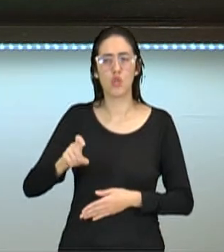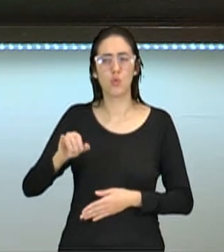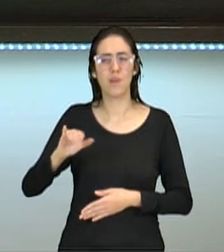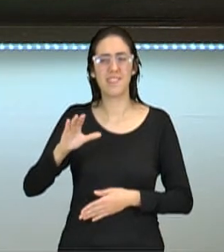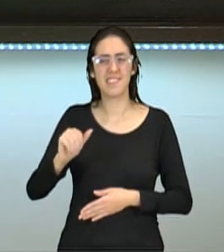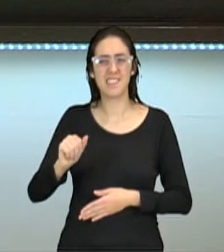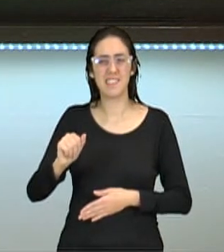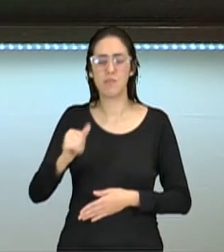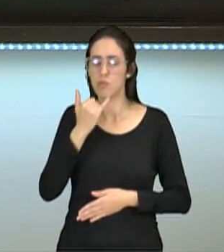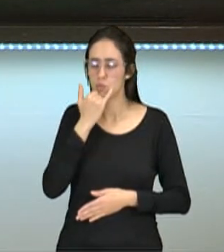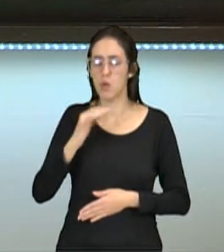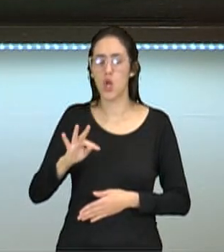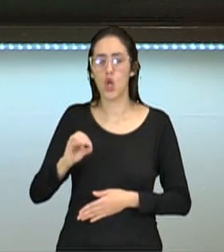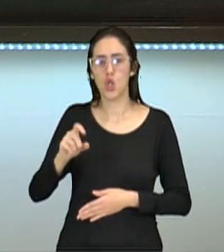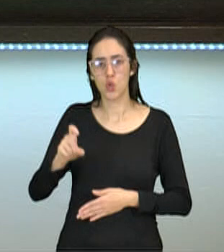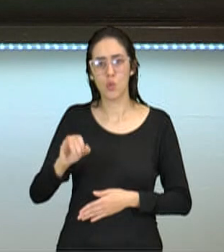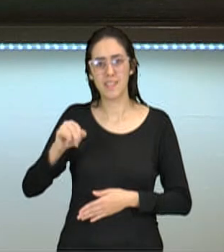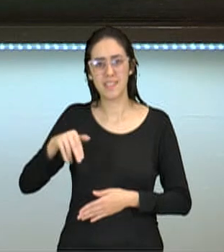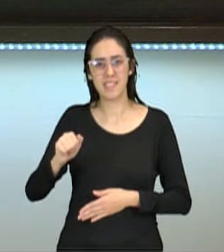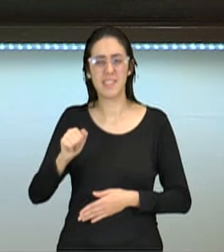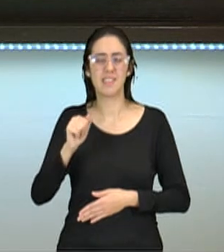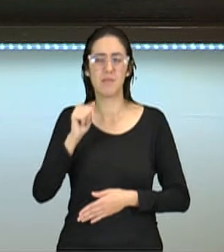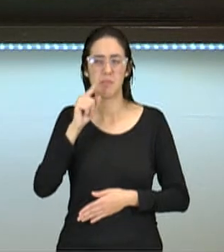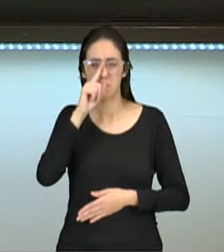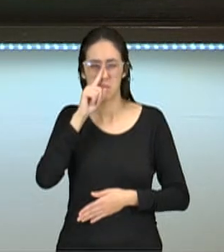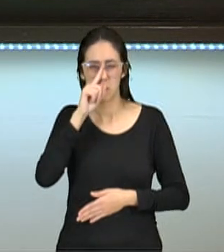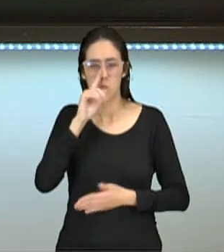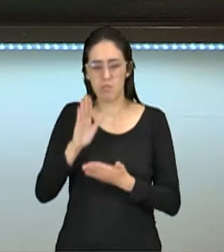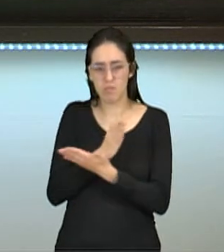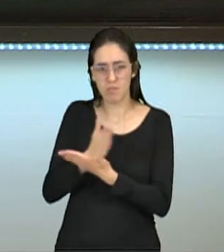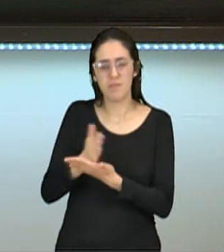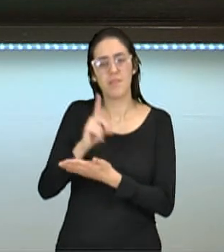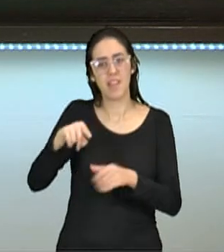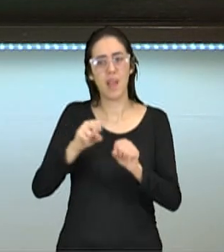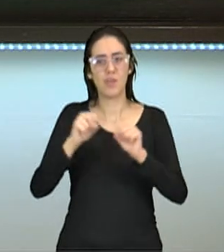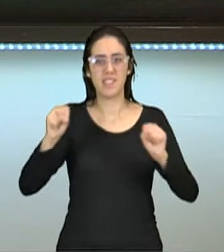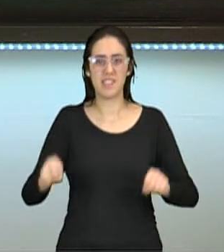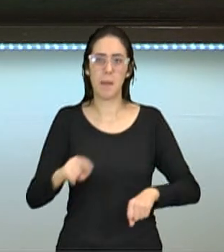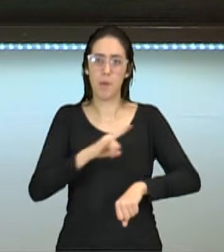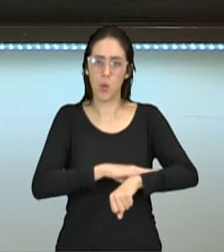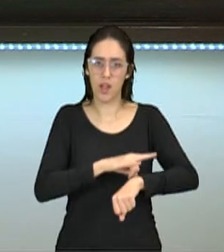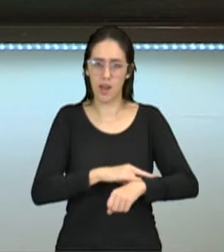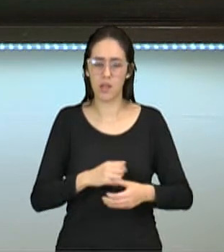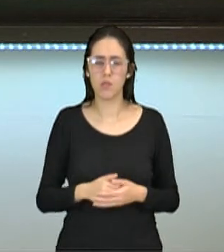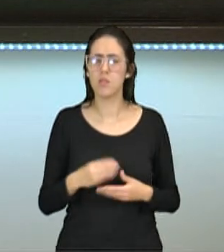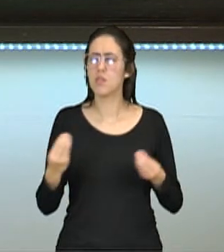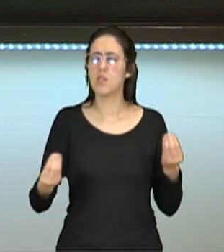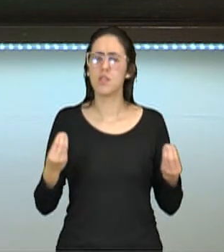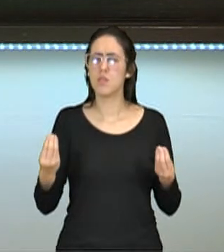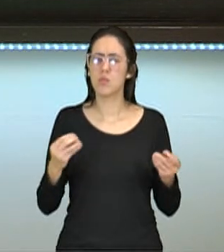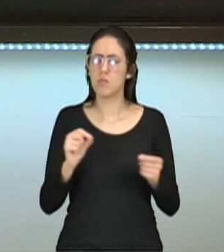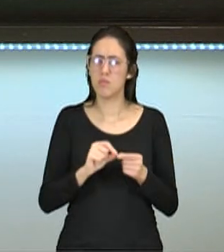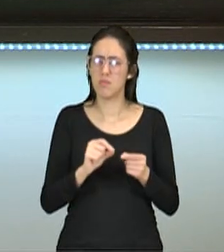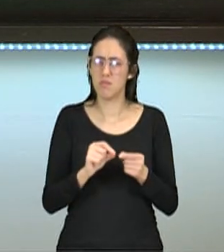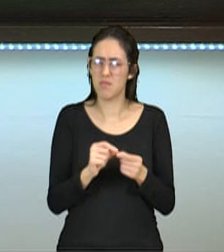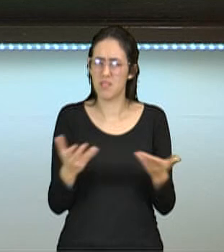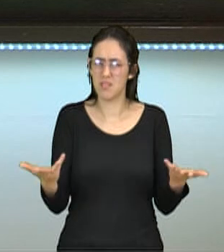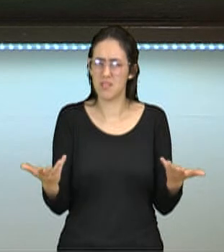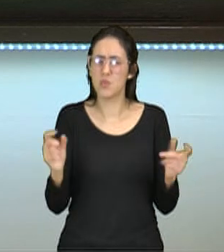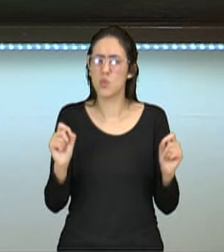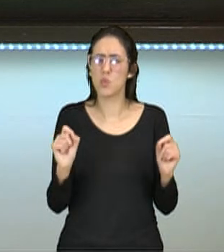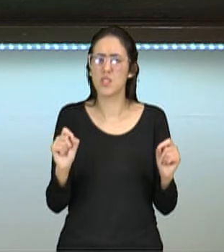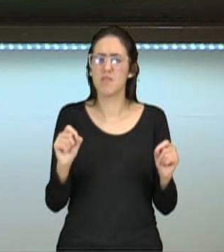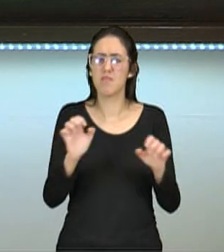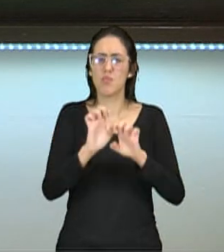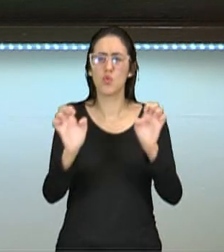impurezas, é o sistema urinário. Como que o sistema urinário faz isso? Com quais estruturas?